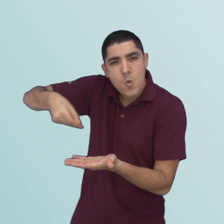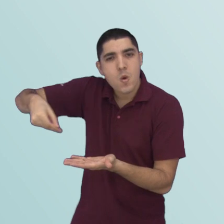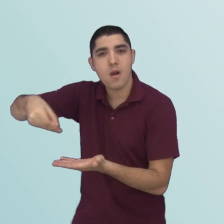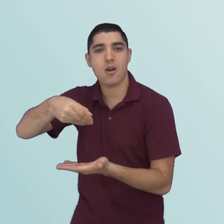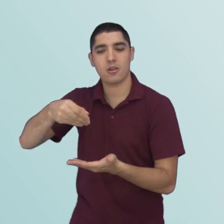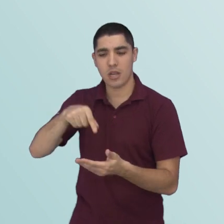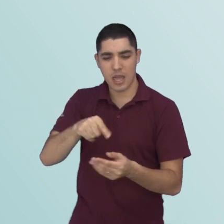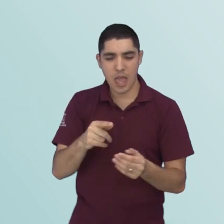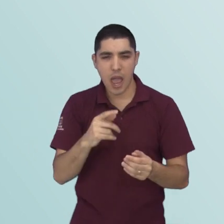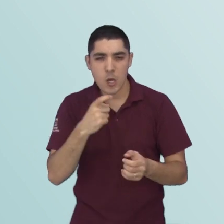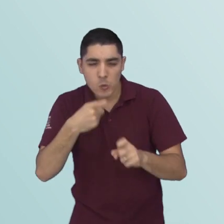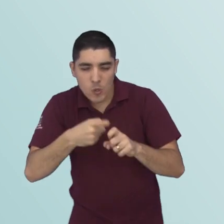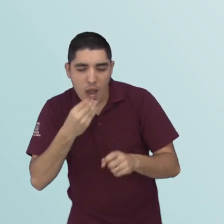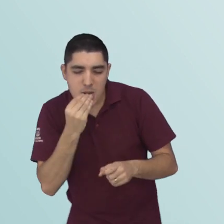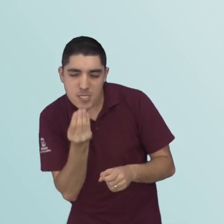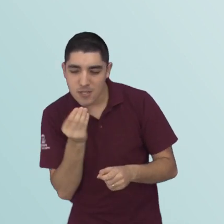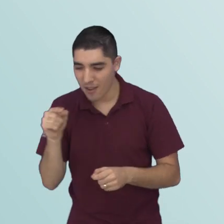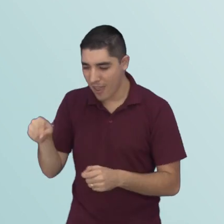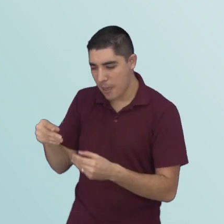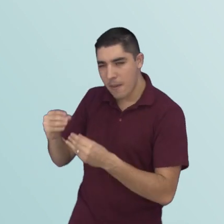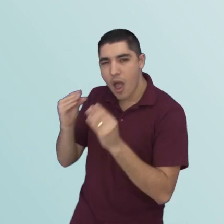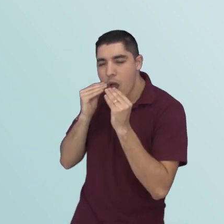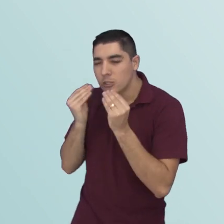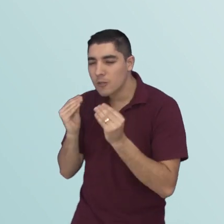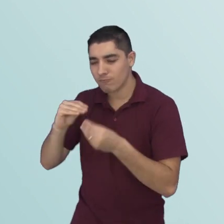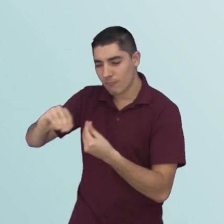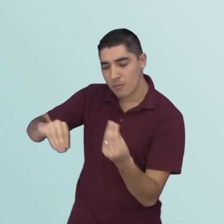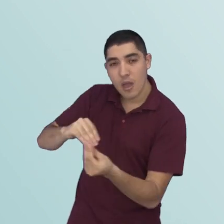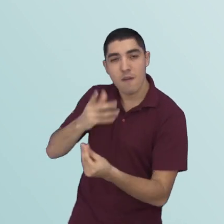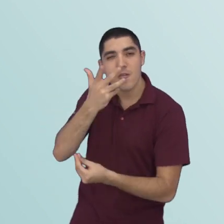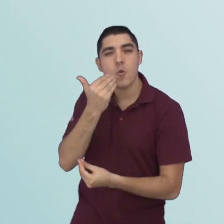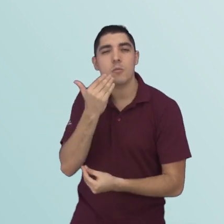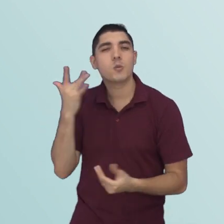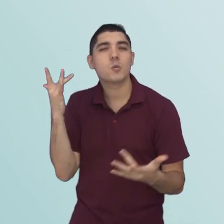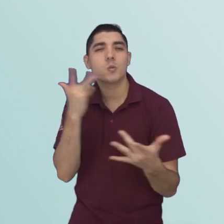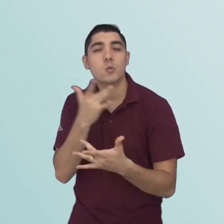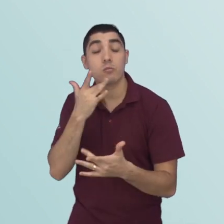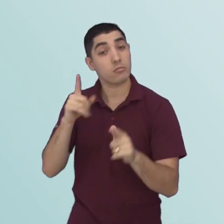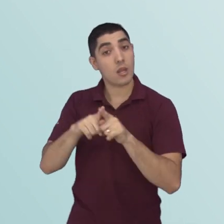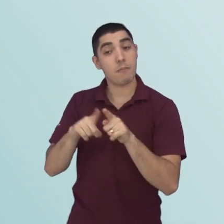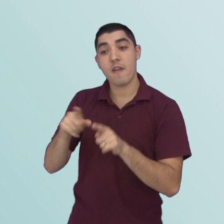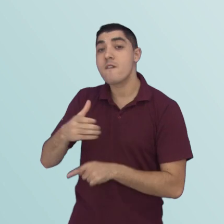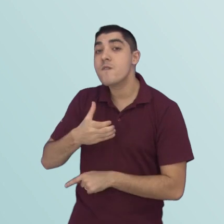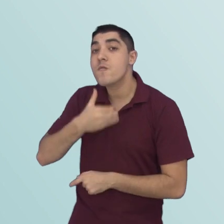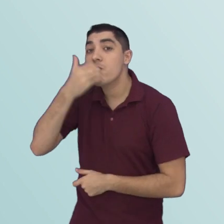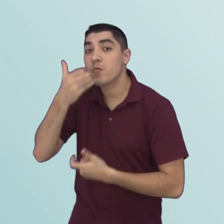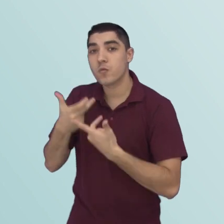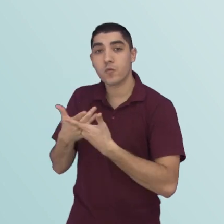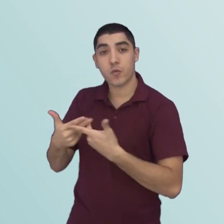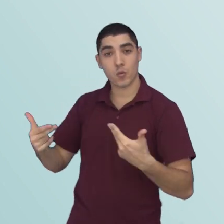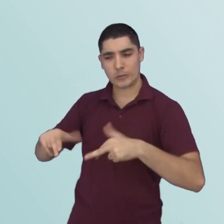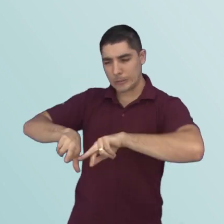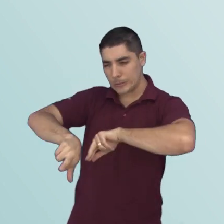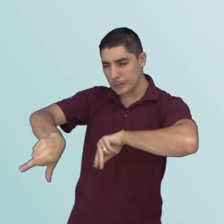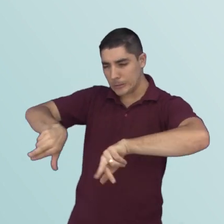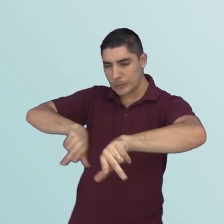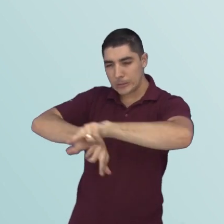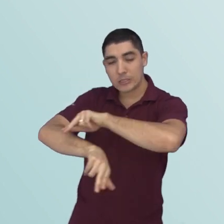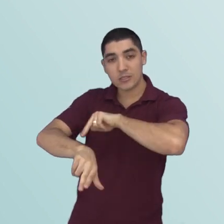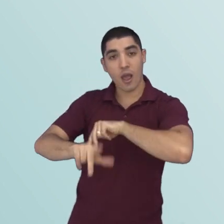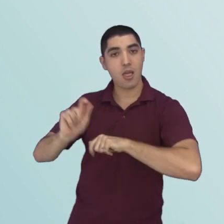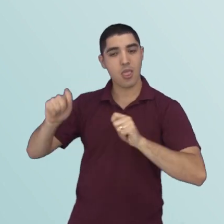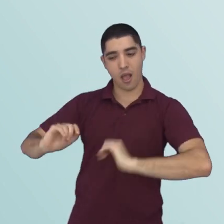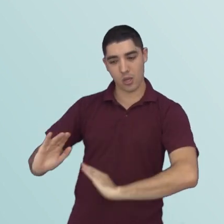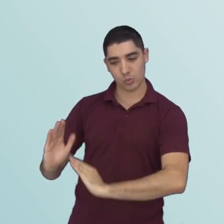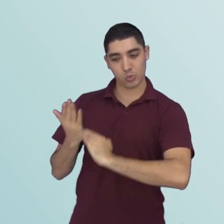misture texturas um macio um crocante isso vai deixar essa salada mais Atrativa frutas de diferentes ao longo do dia da semana